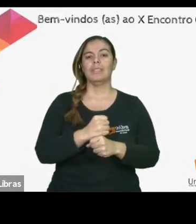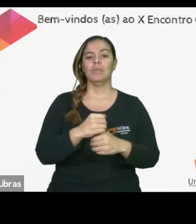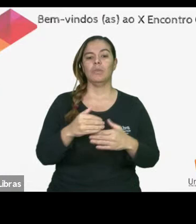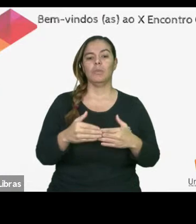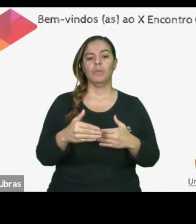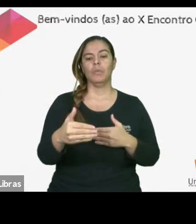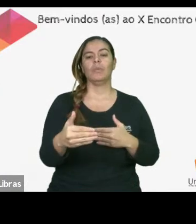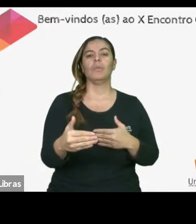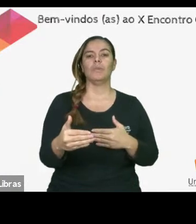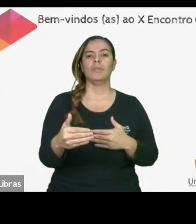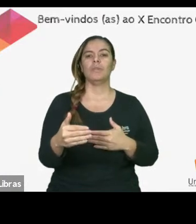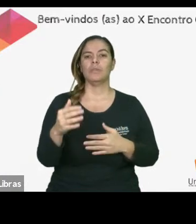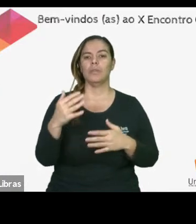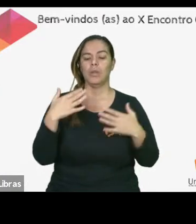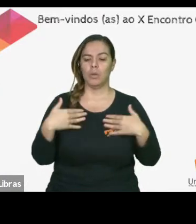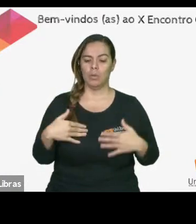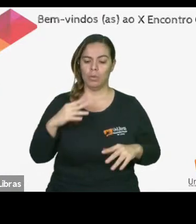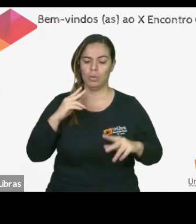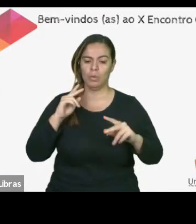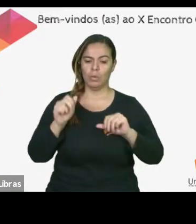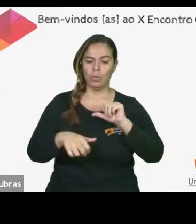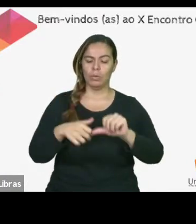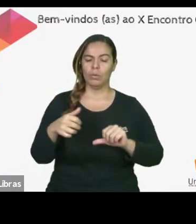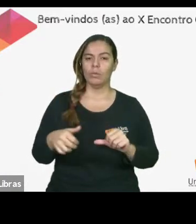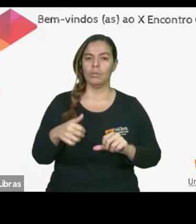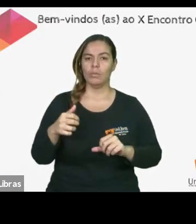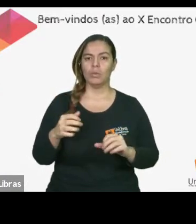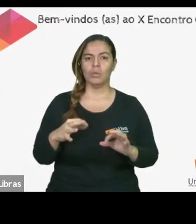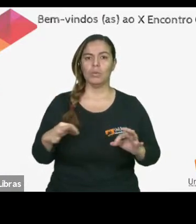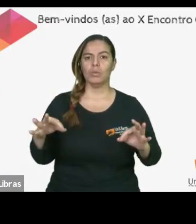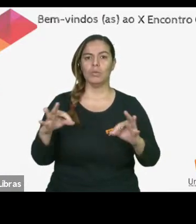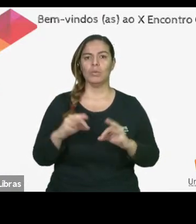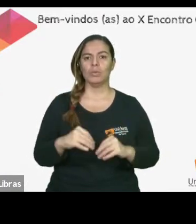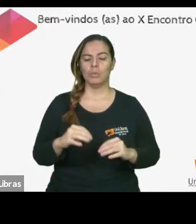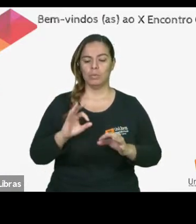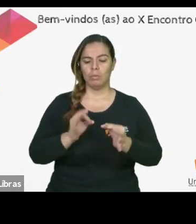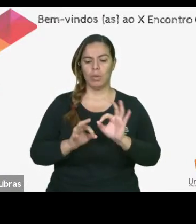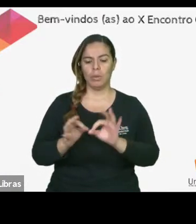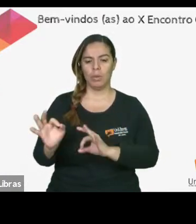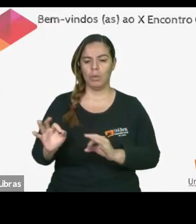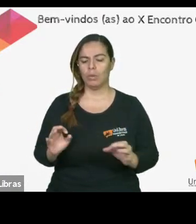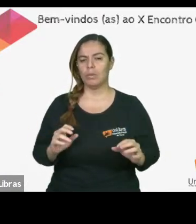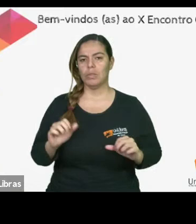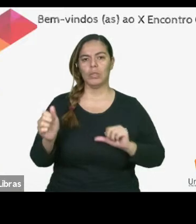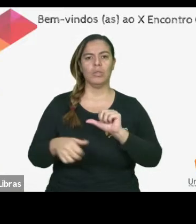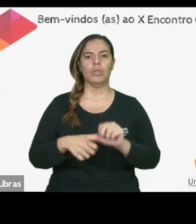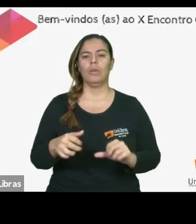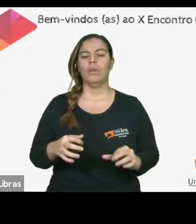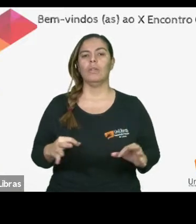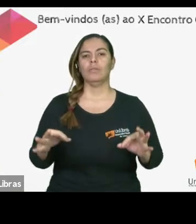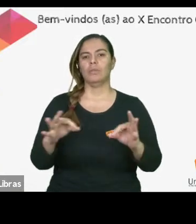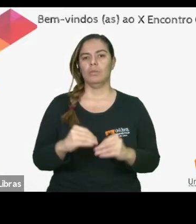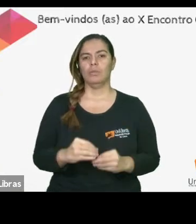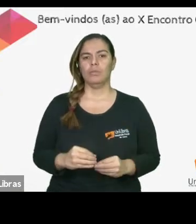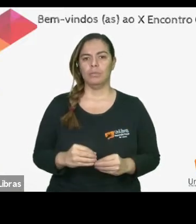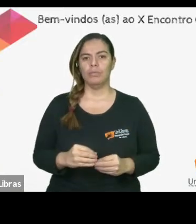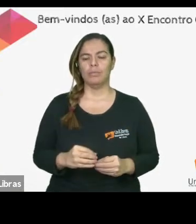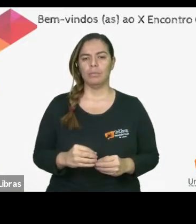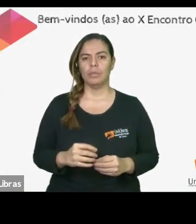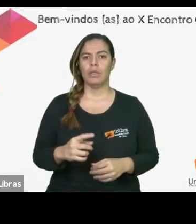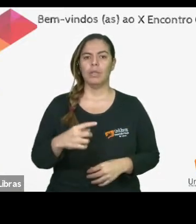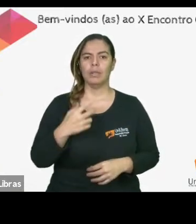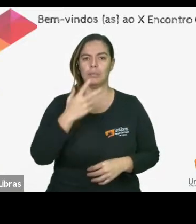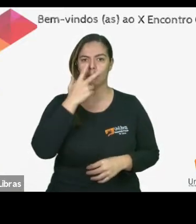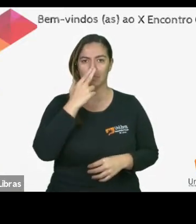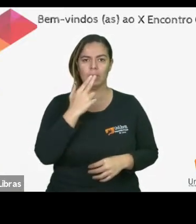o organismo humano troca praticamente todos os seus átomos, né? Todas as suas moléculas, que nós parecemos muito